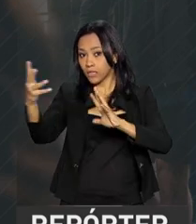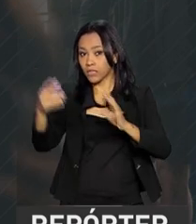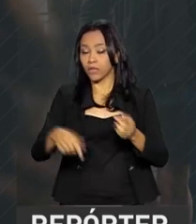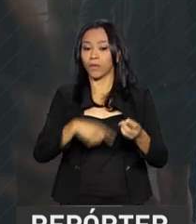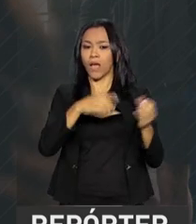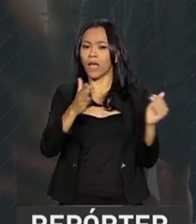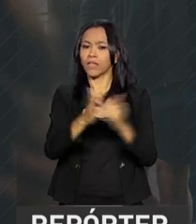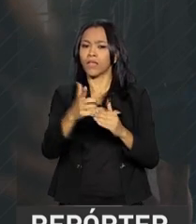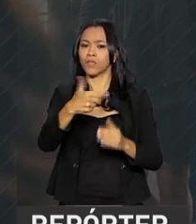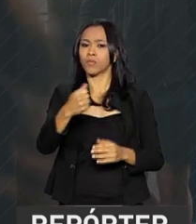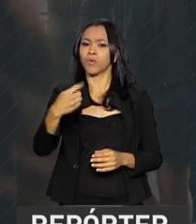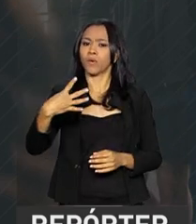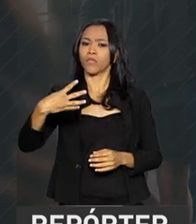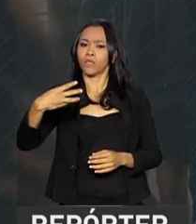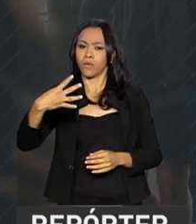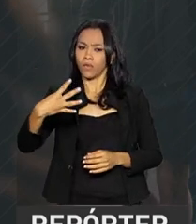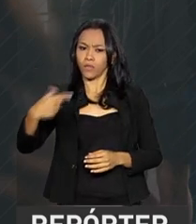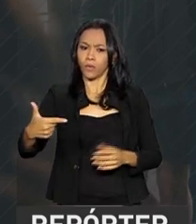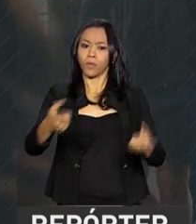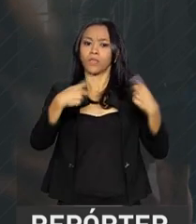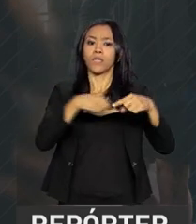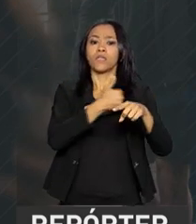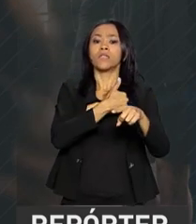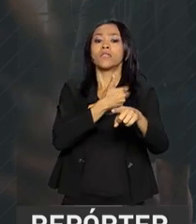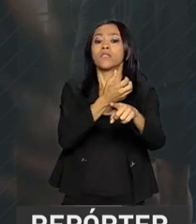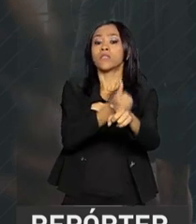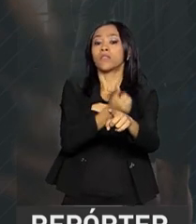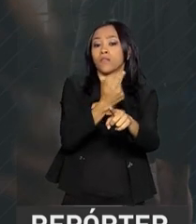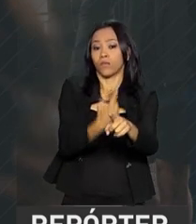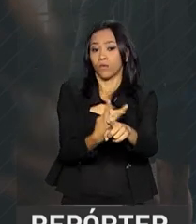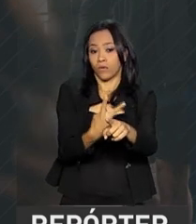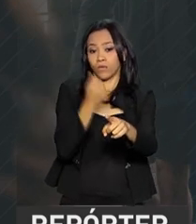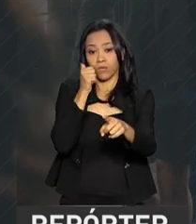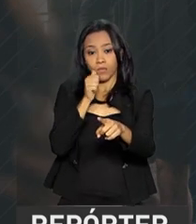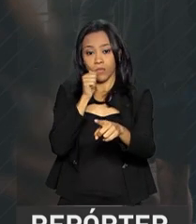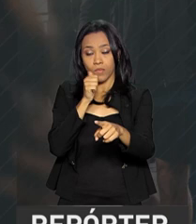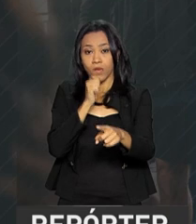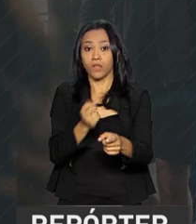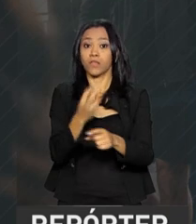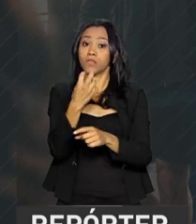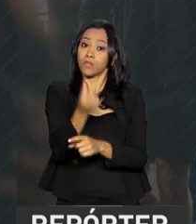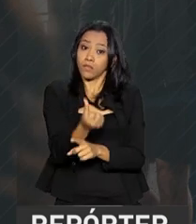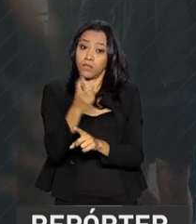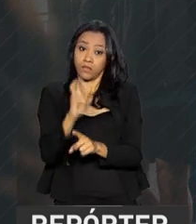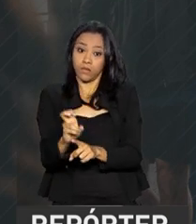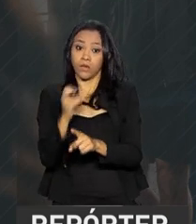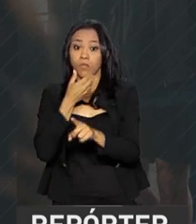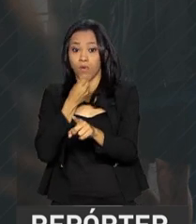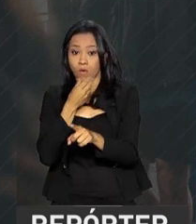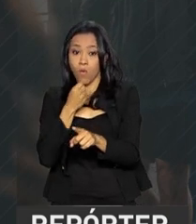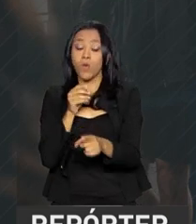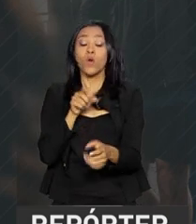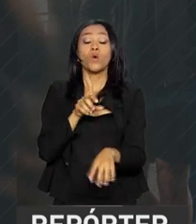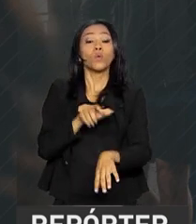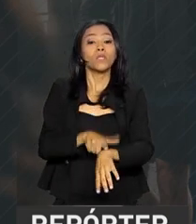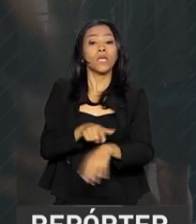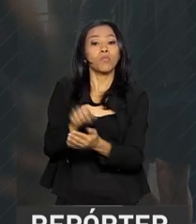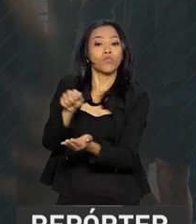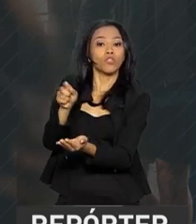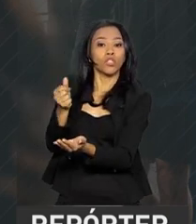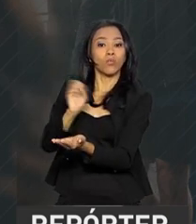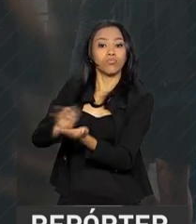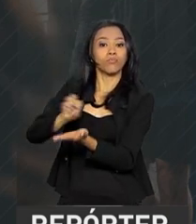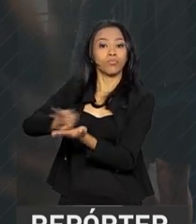62 anos para mulheres e 65 para homens o tempo mínimo de contribuição de 15 anos para